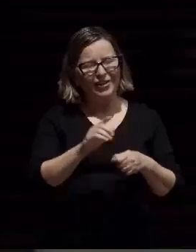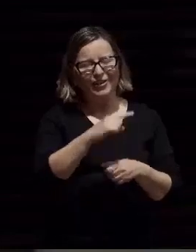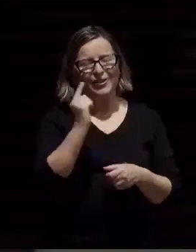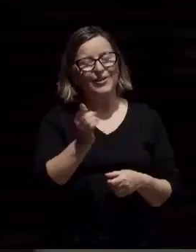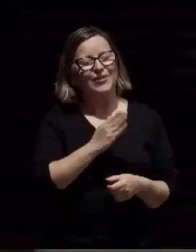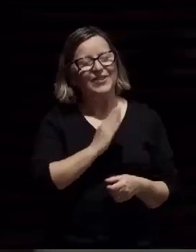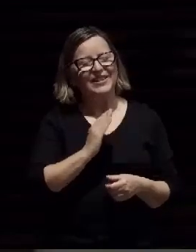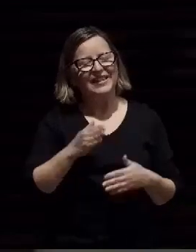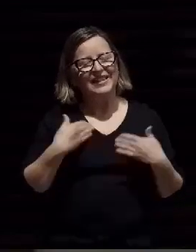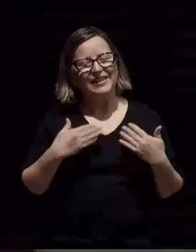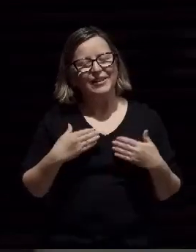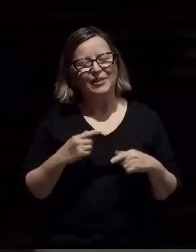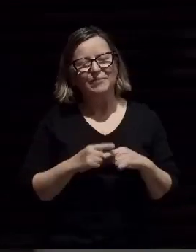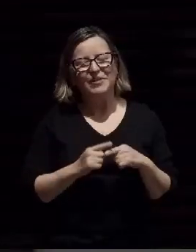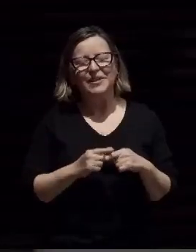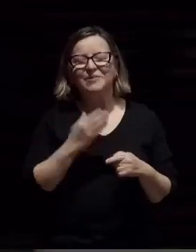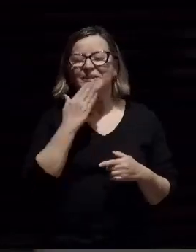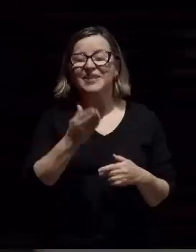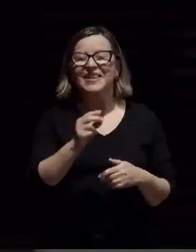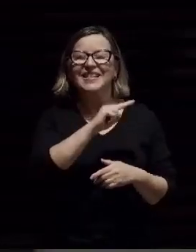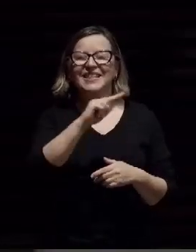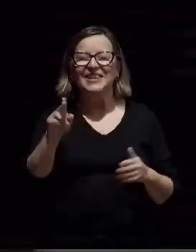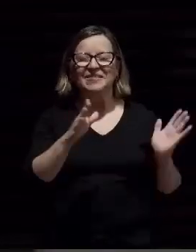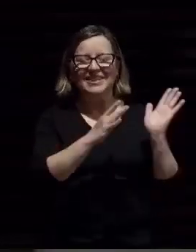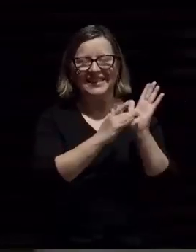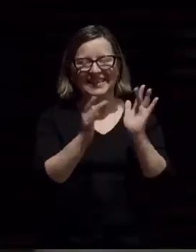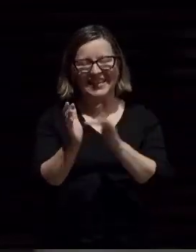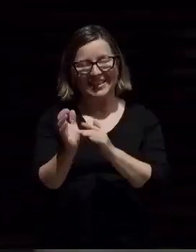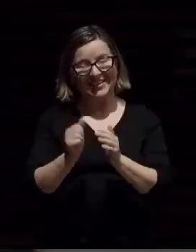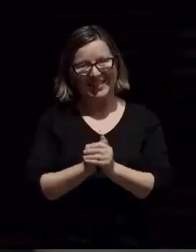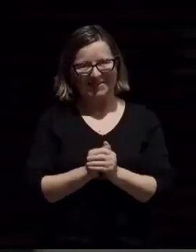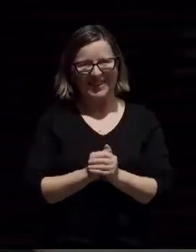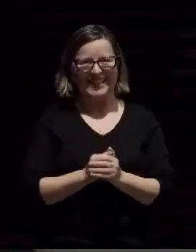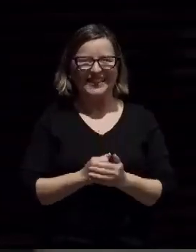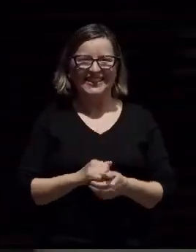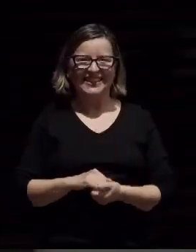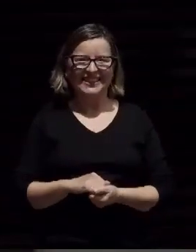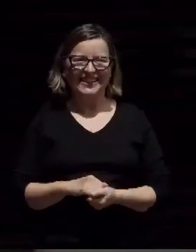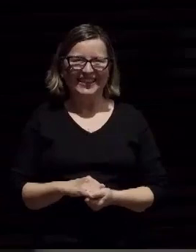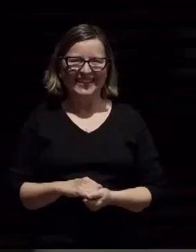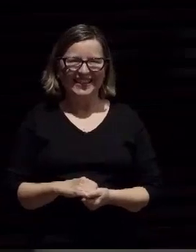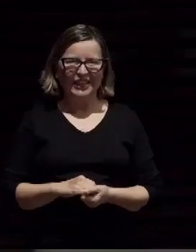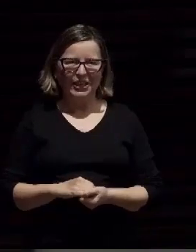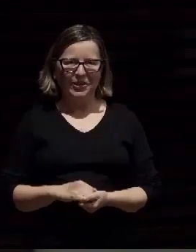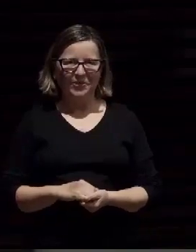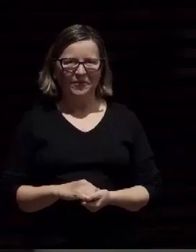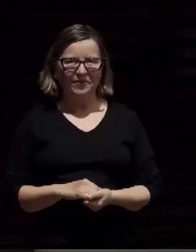nós te pedimos em nome de Jesus. Amém.